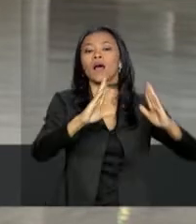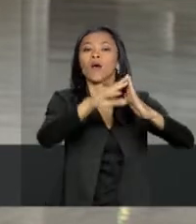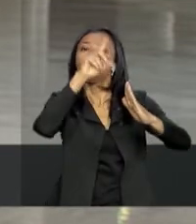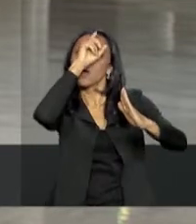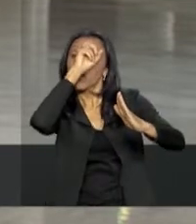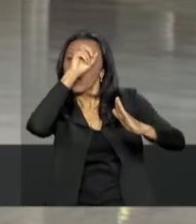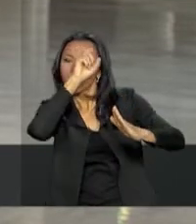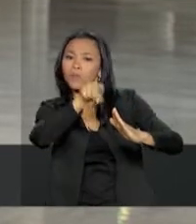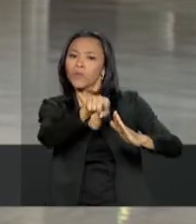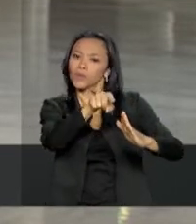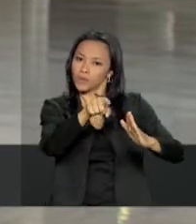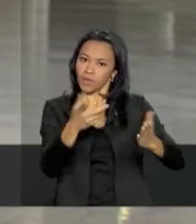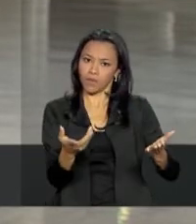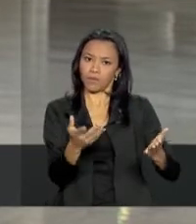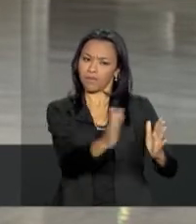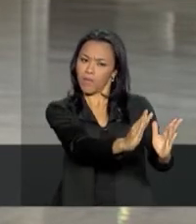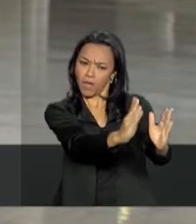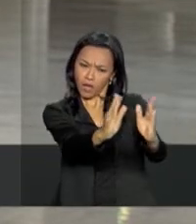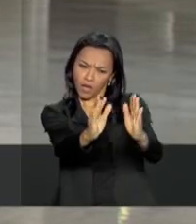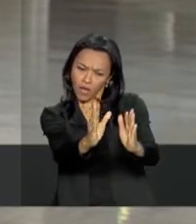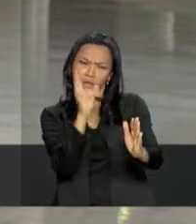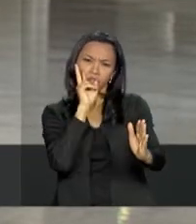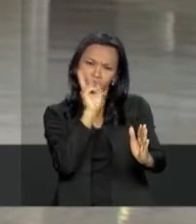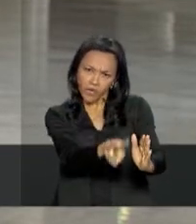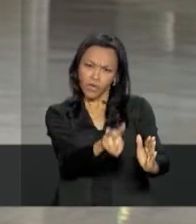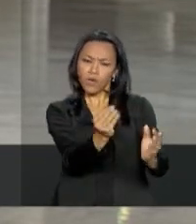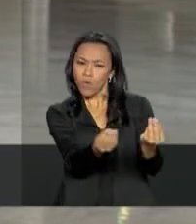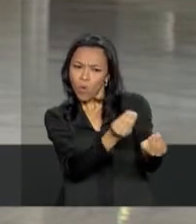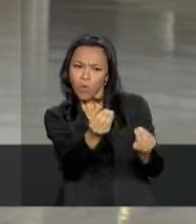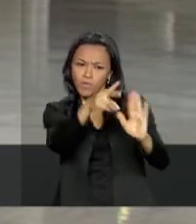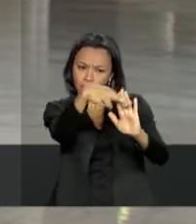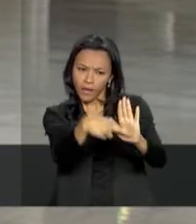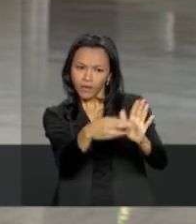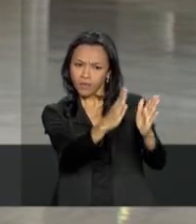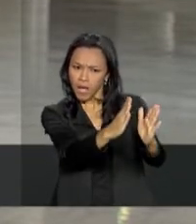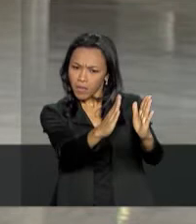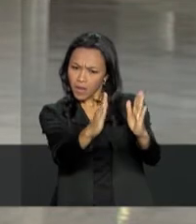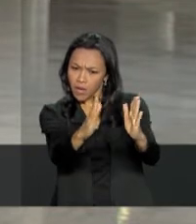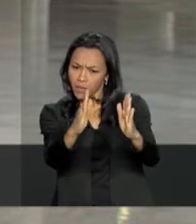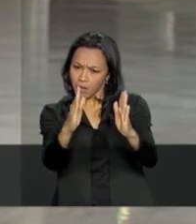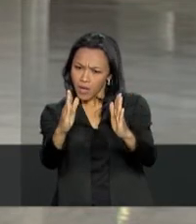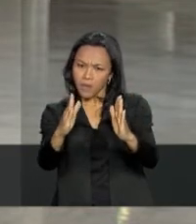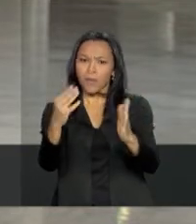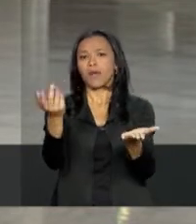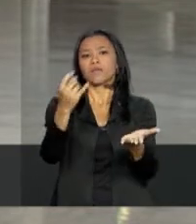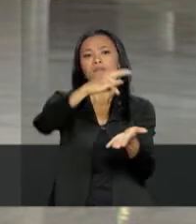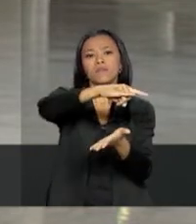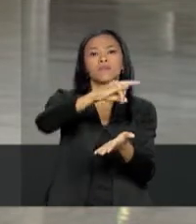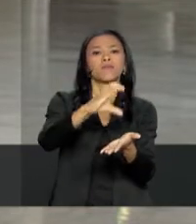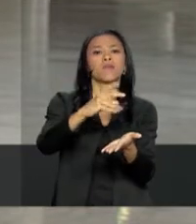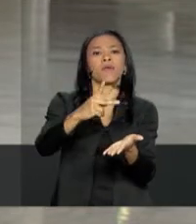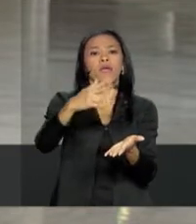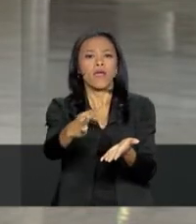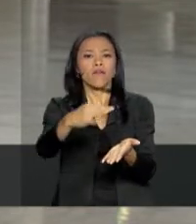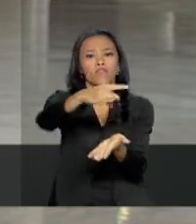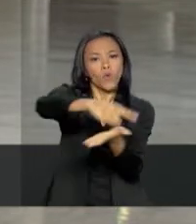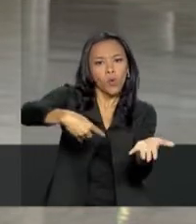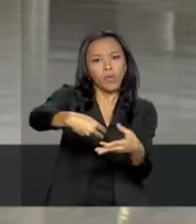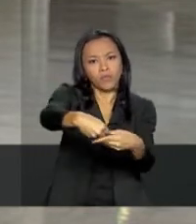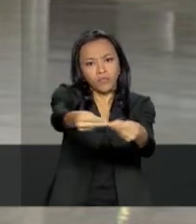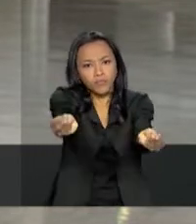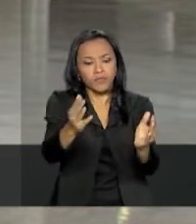operação acolhida ele acompanha e os protocolos de refúgio emissão de cpf e outros atendimentos